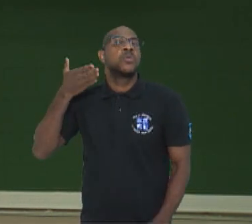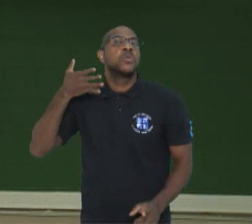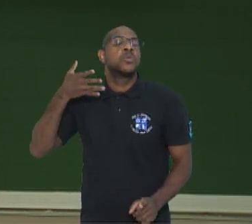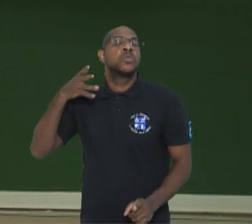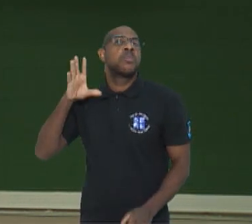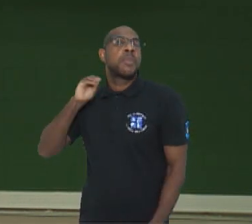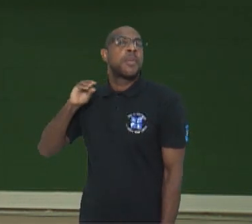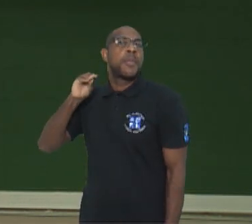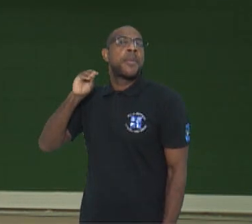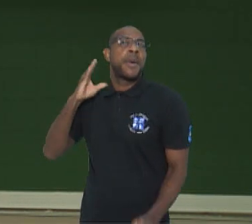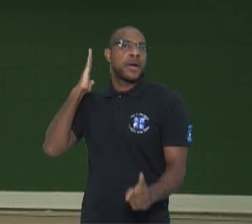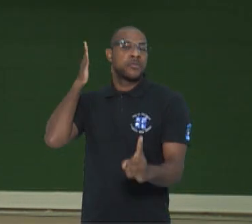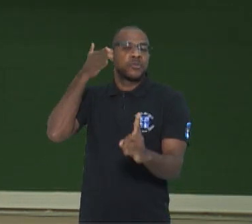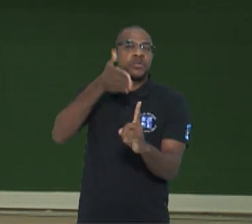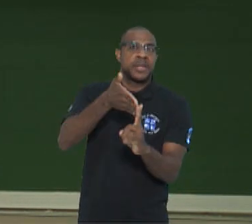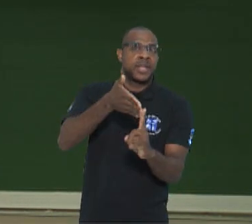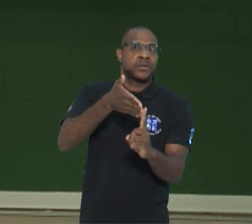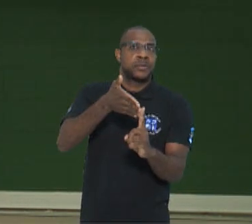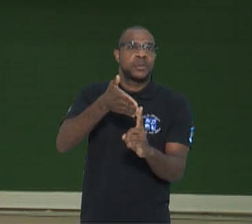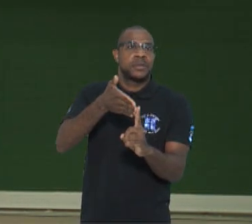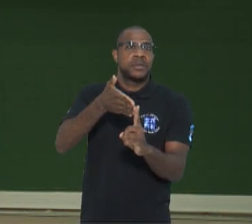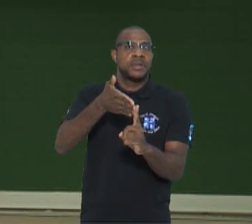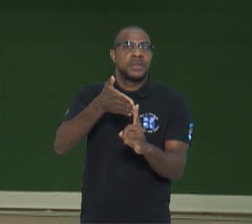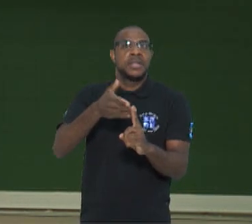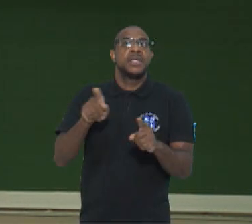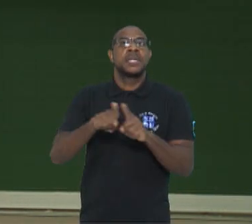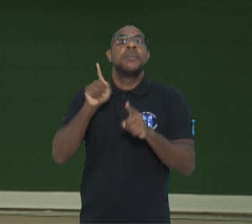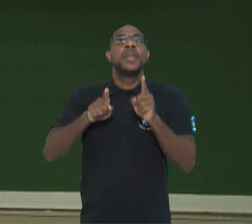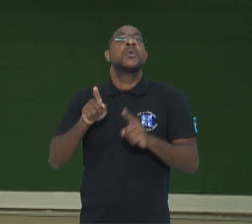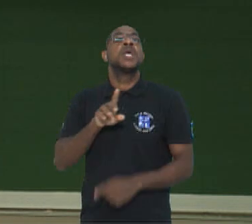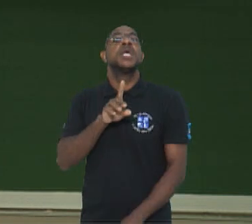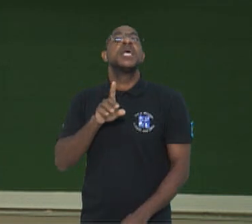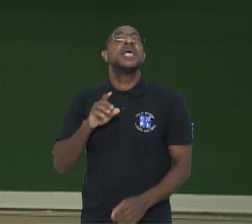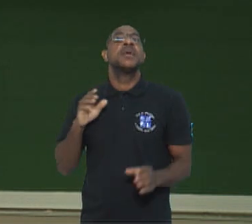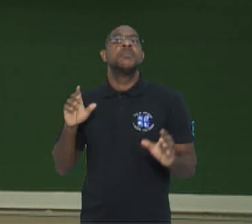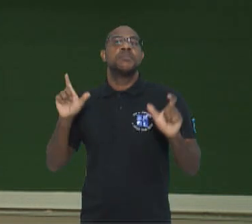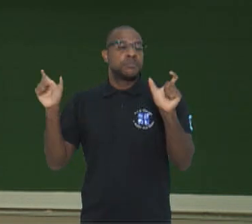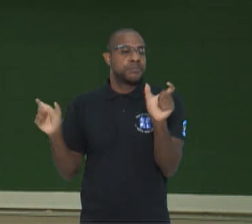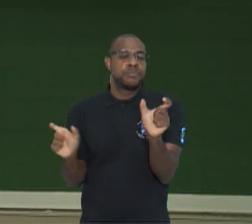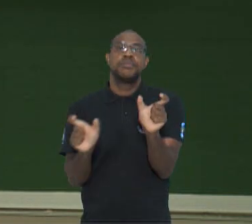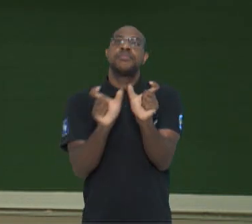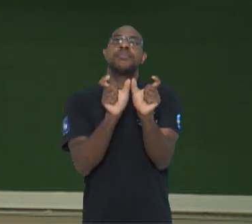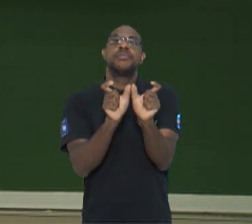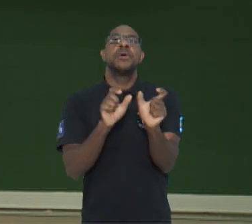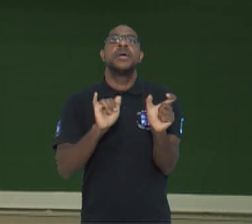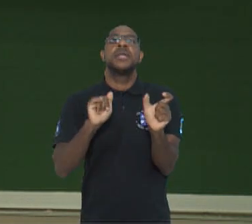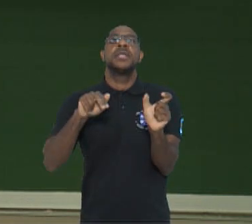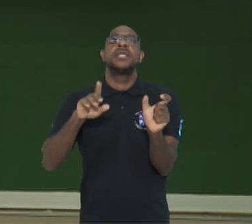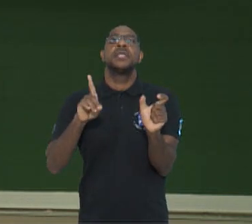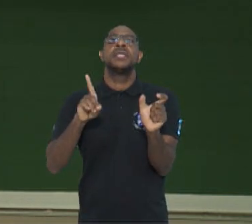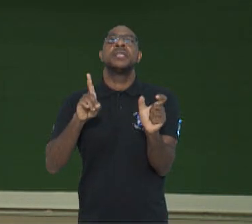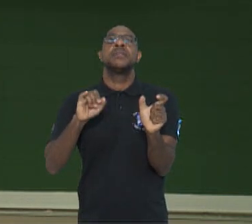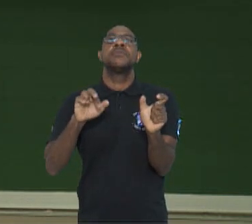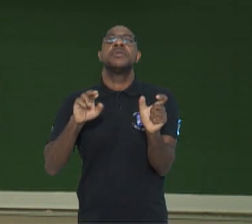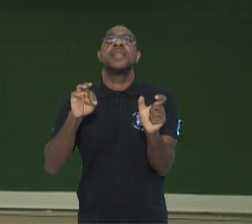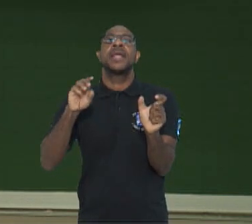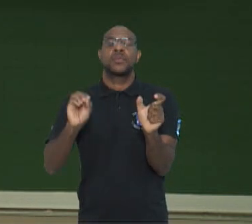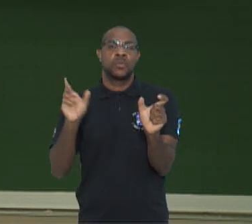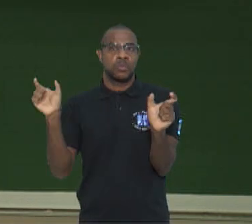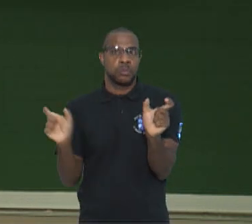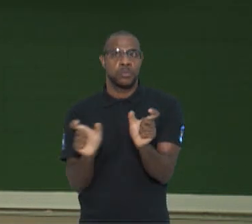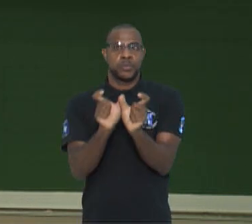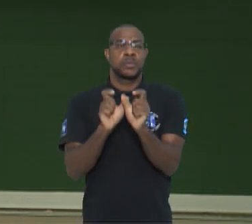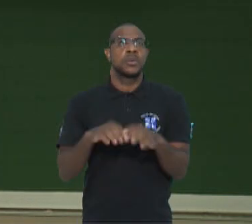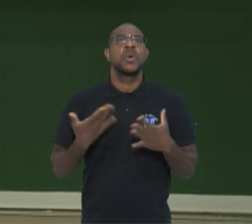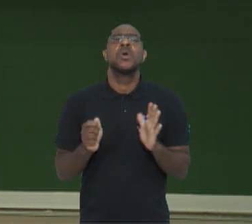indireto, certo? Então, o que é mesmo a reportagem, né? Que tipo de gênero é?